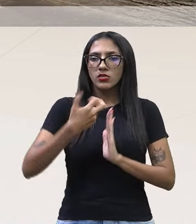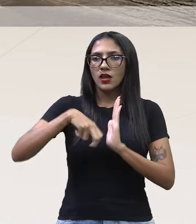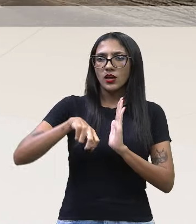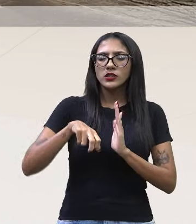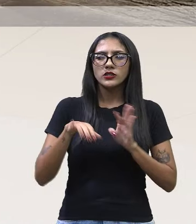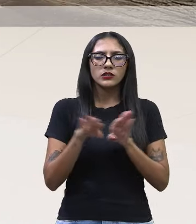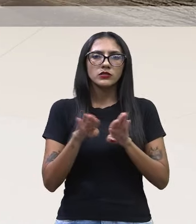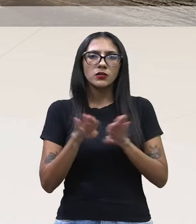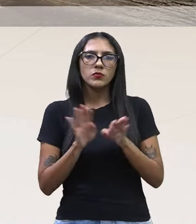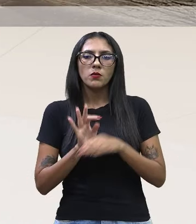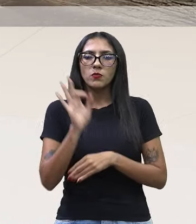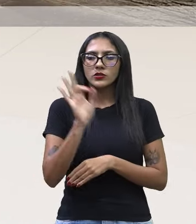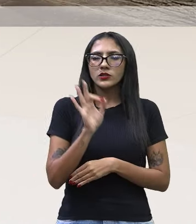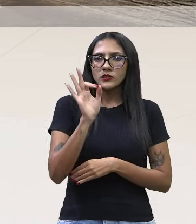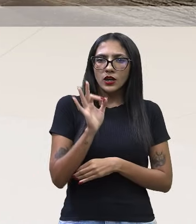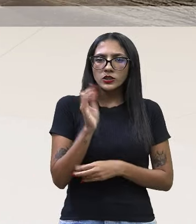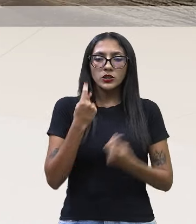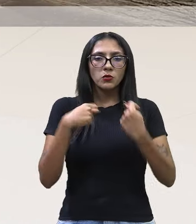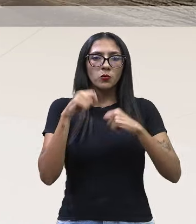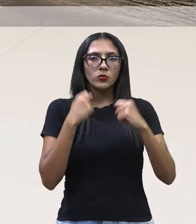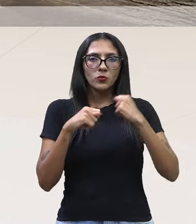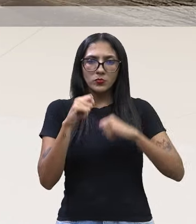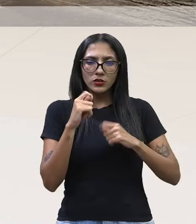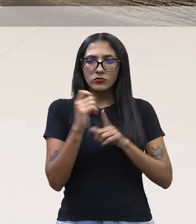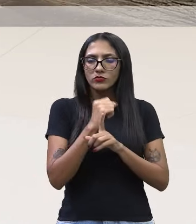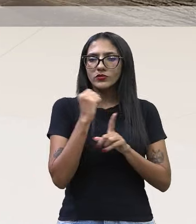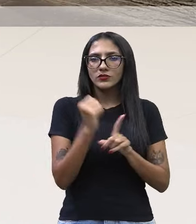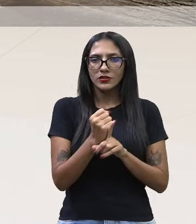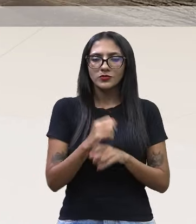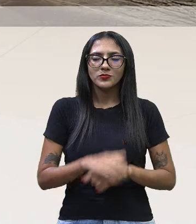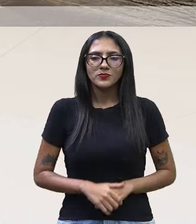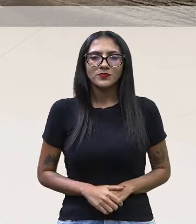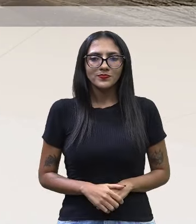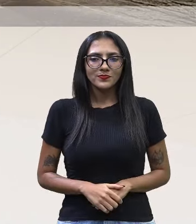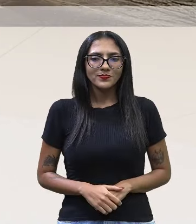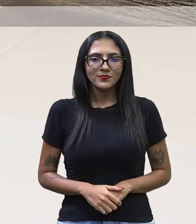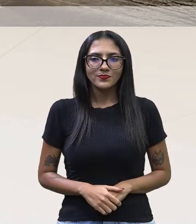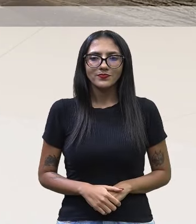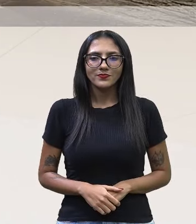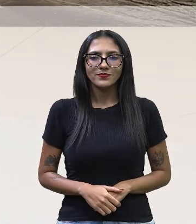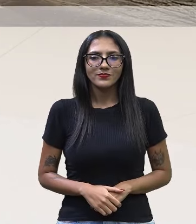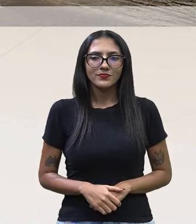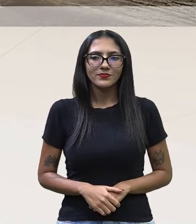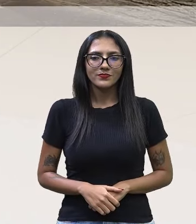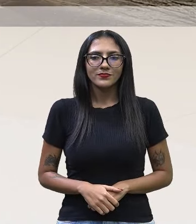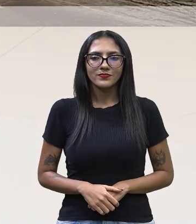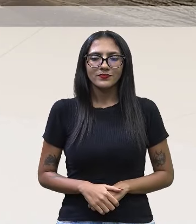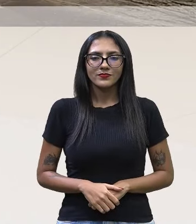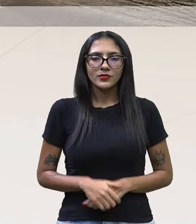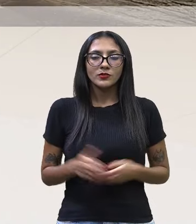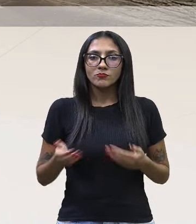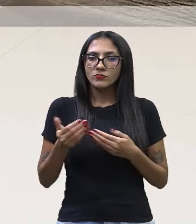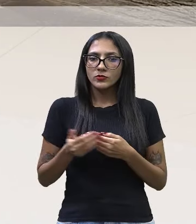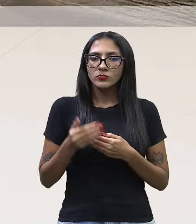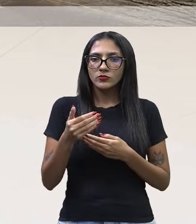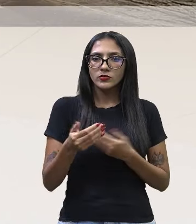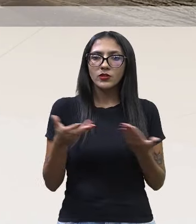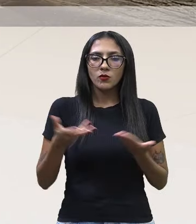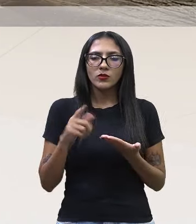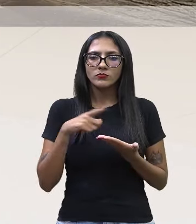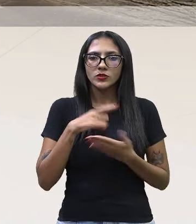índices socioeconômicos com certeza isso é verdade bom vamos continuar agora para não trazer aqui algumas notícias né Professor isso tem